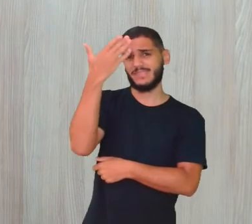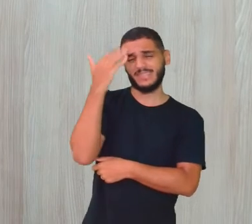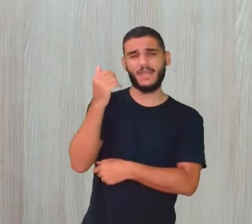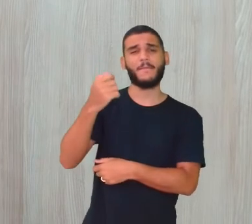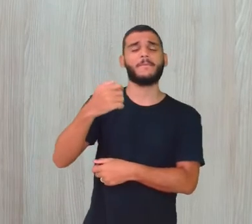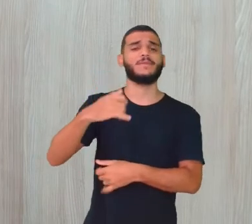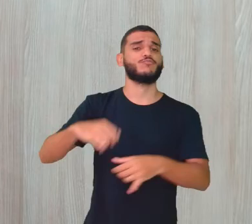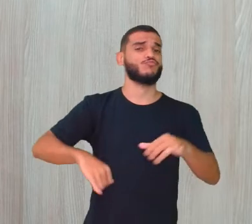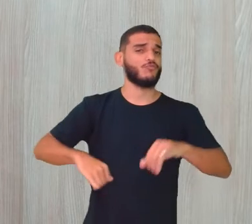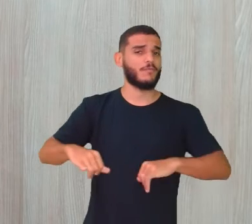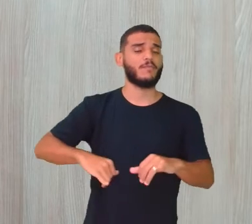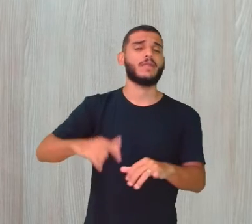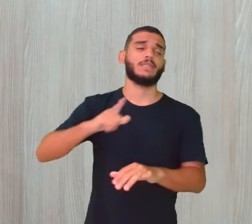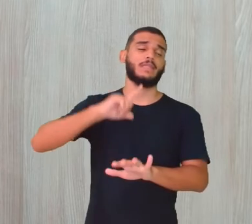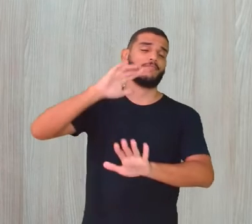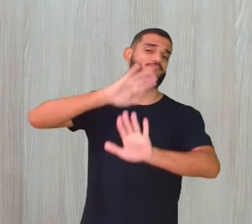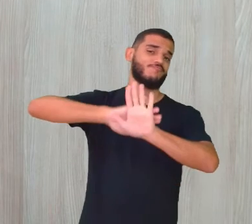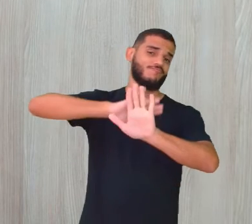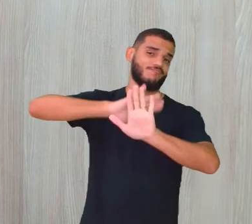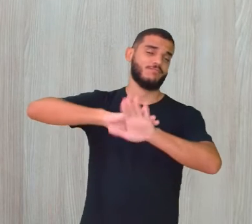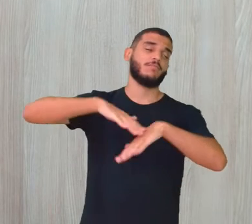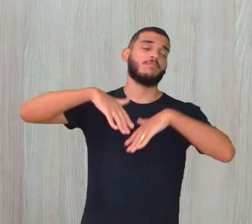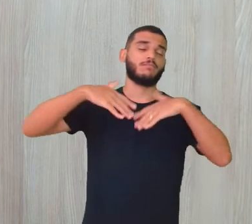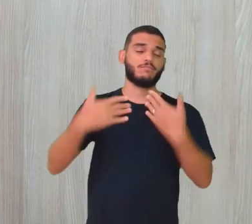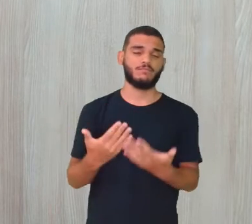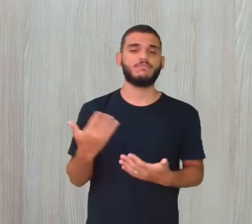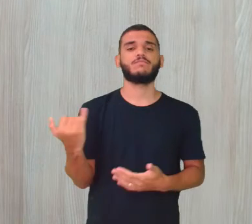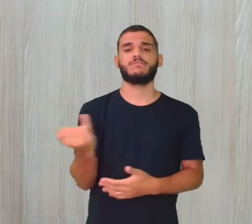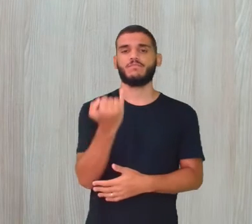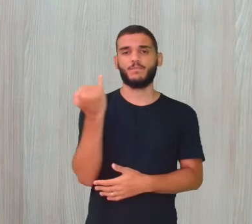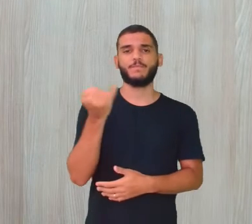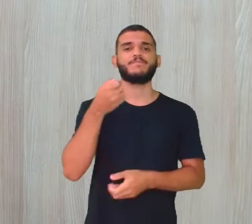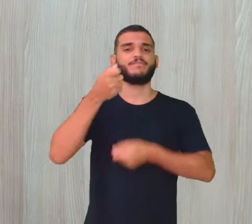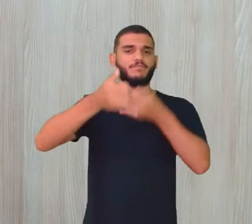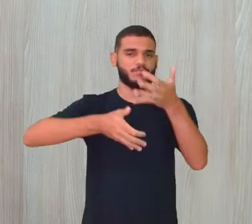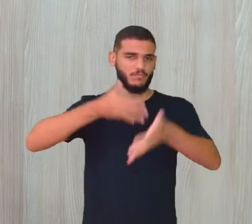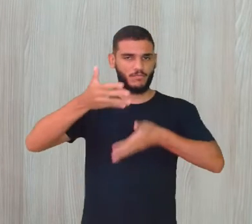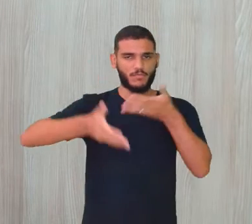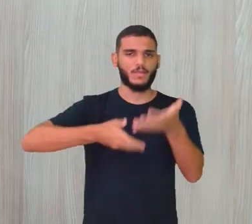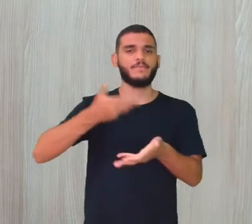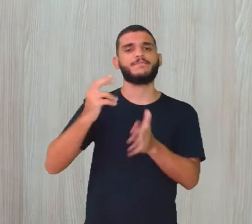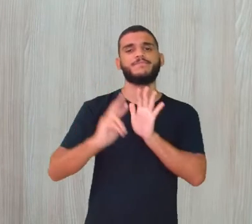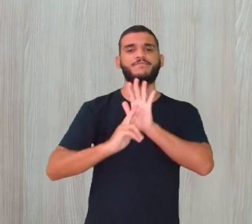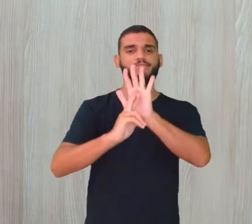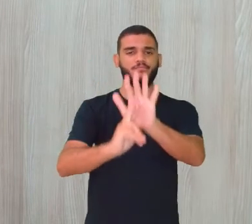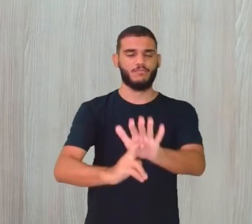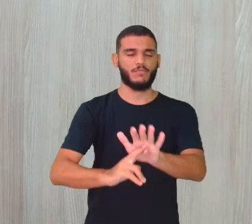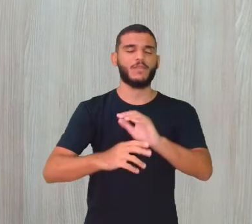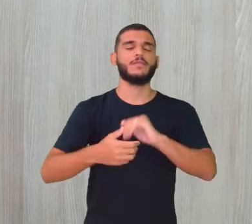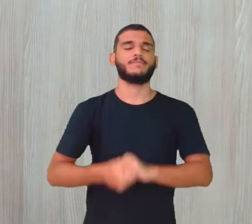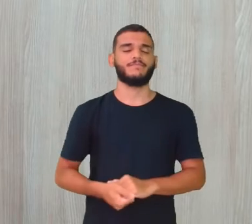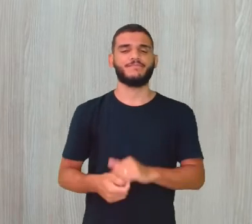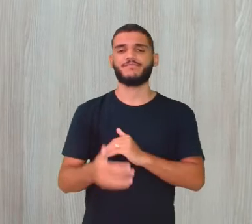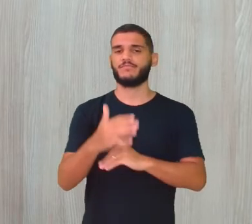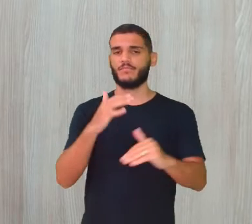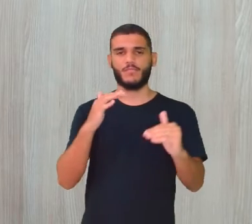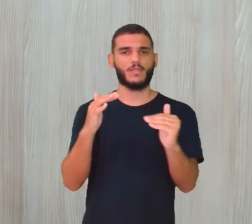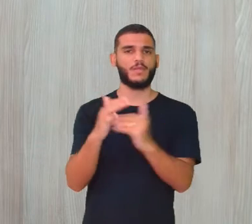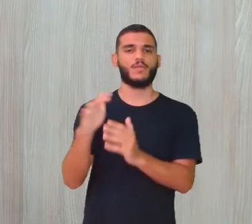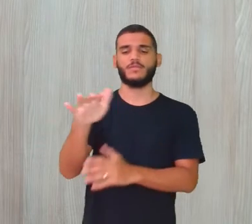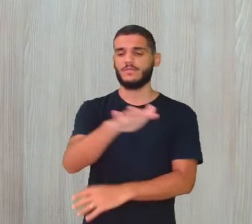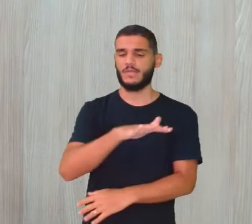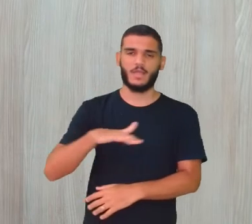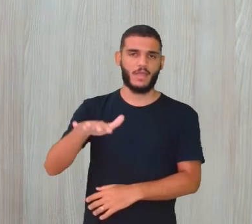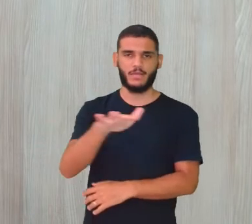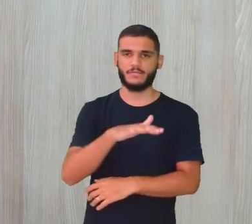passa, Exatamente. né? Então é importante ter esse lugar de fala de fato e representatividade em todos os espaços,